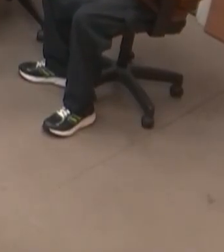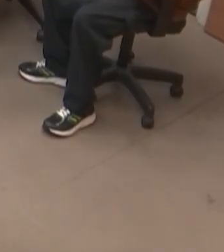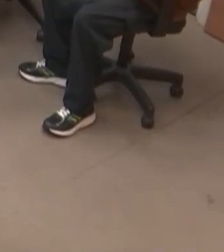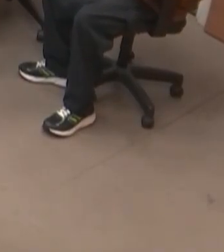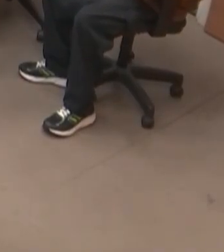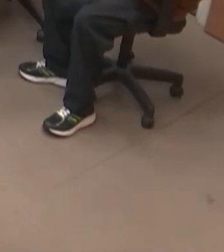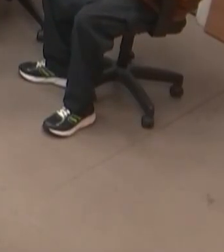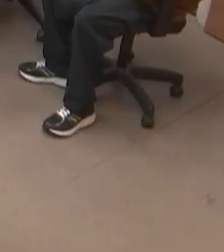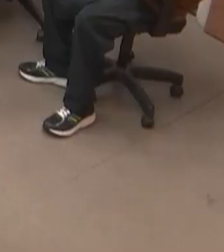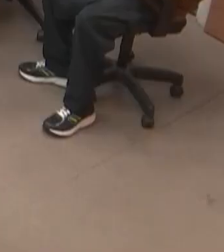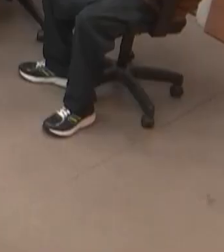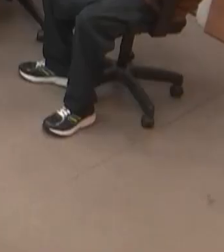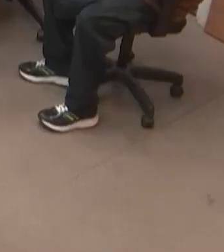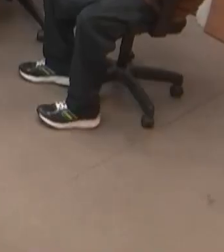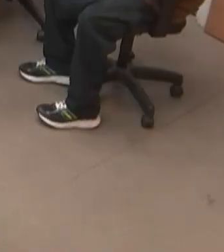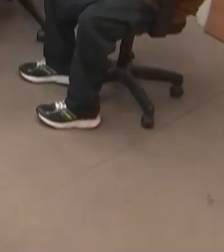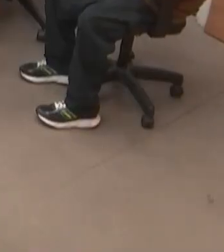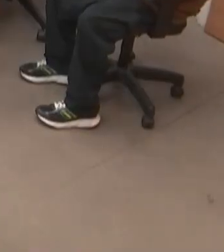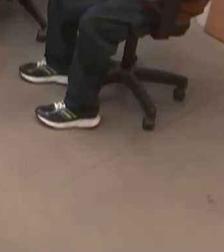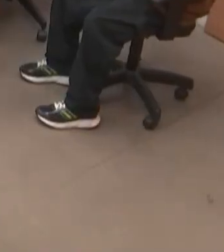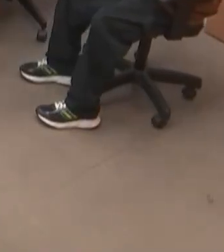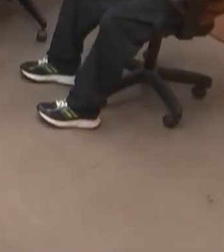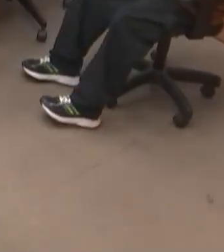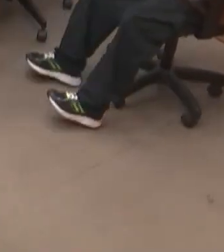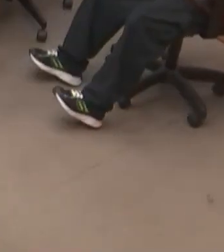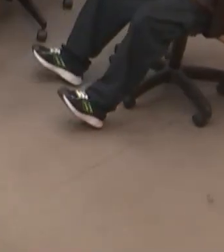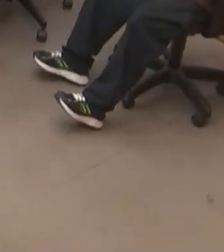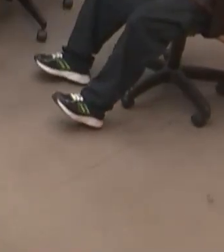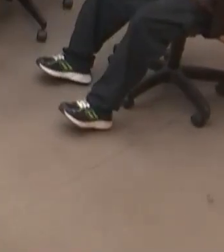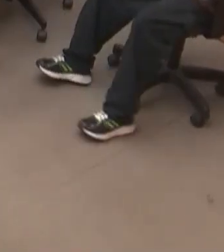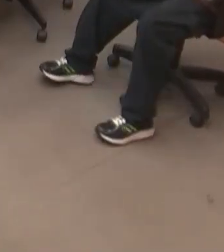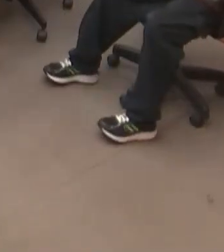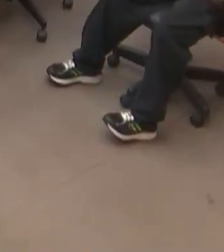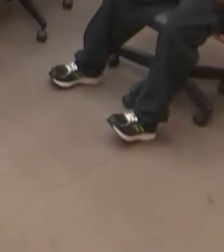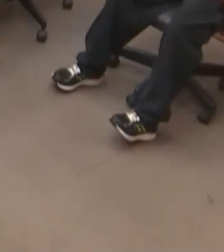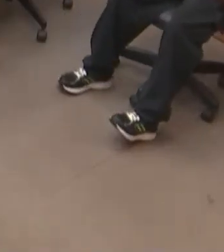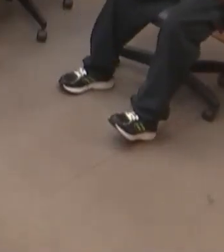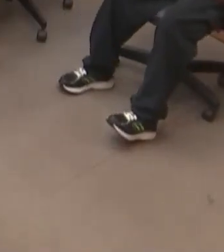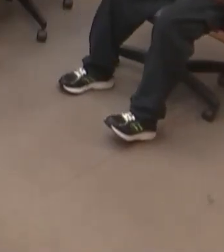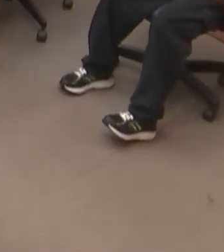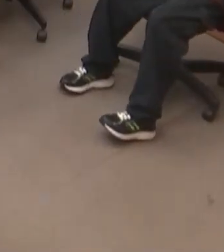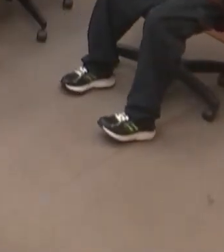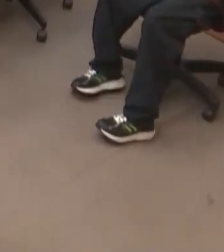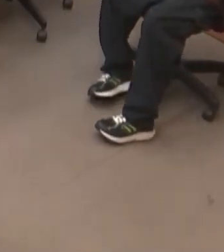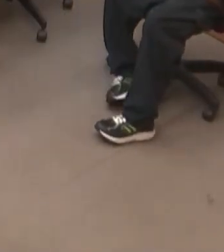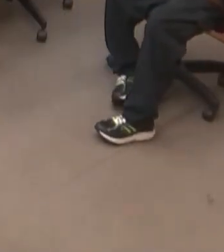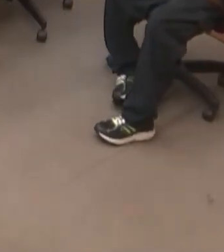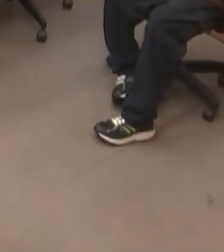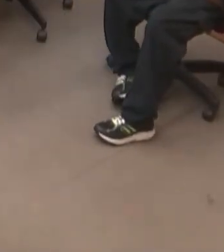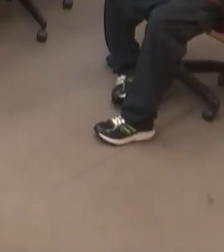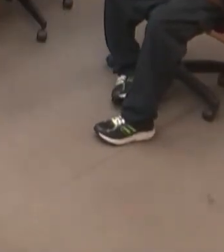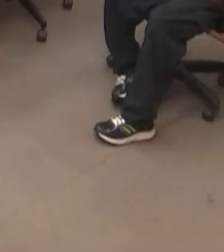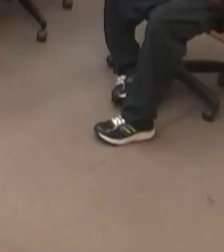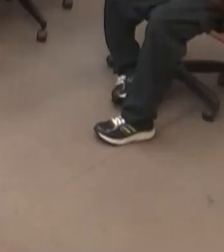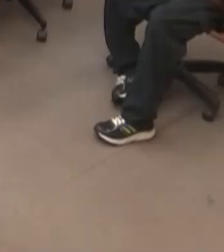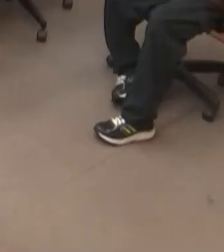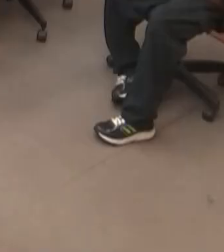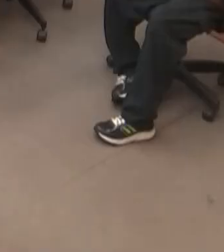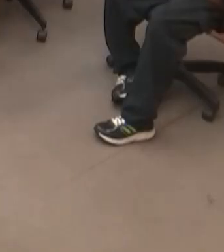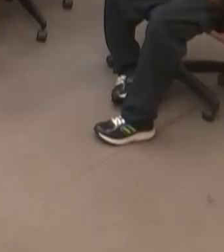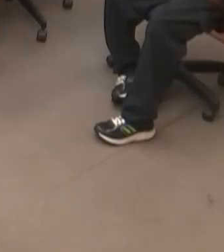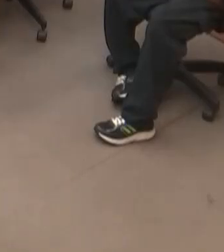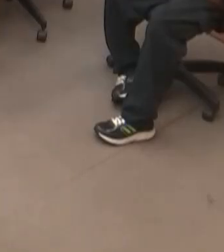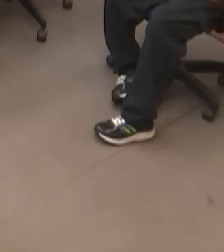Muito obrigado, pessoal, essa foi a saideira. Malcom GDN, acompanha nas redes sociais. Estamos aí fazendo um